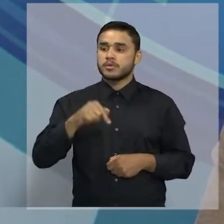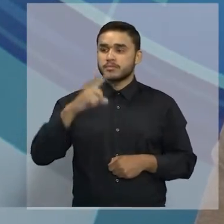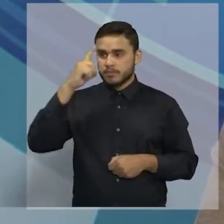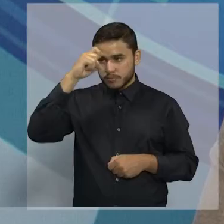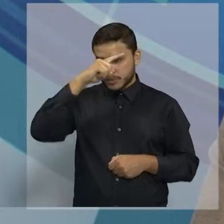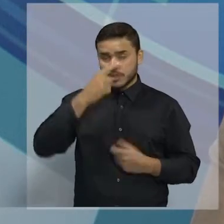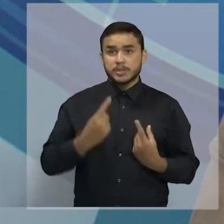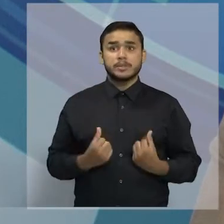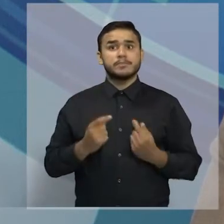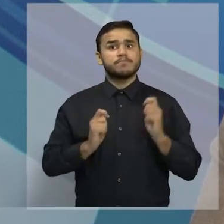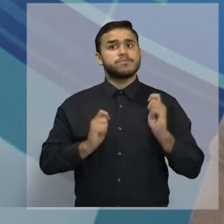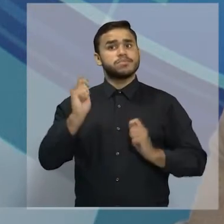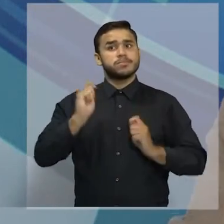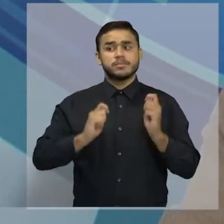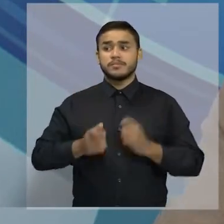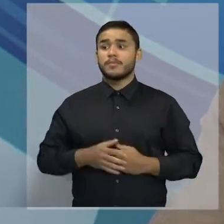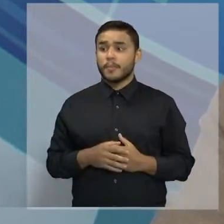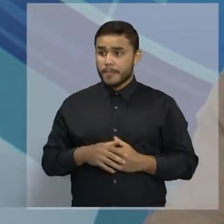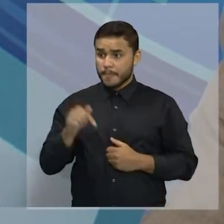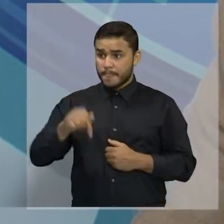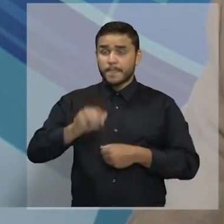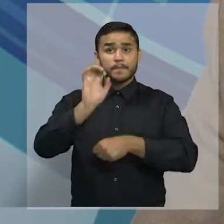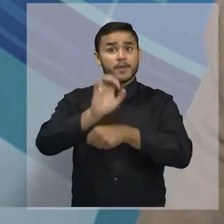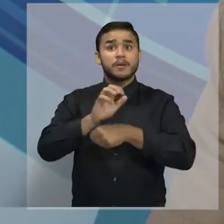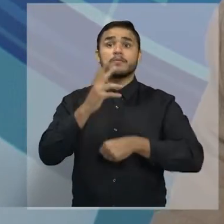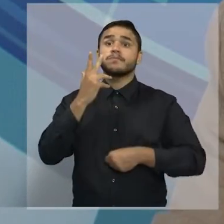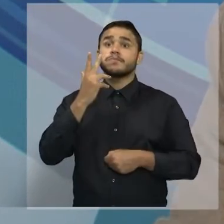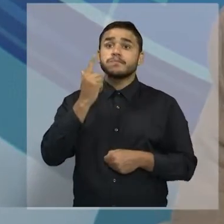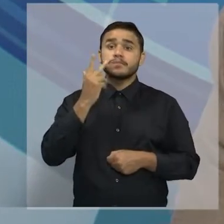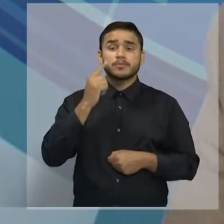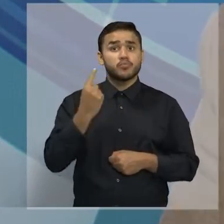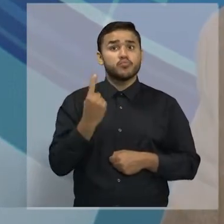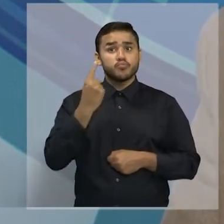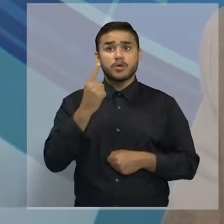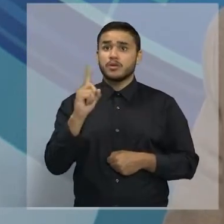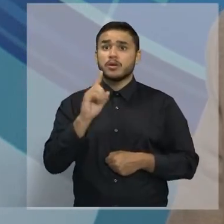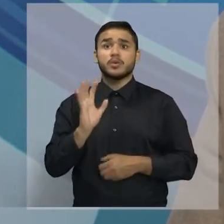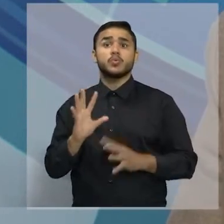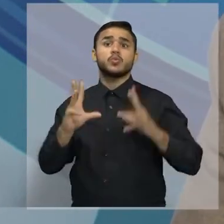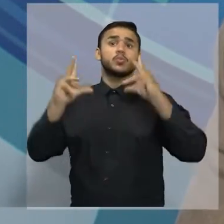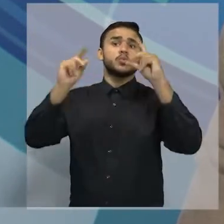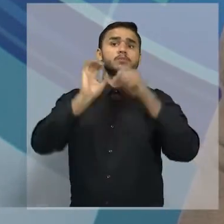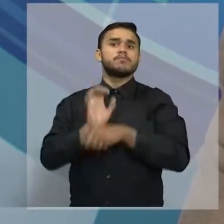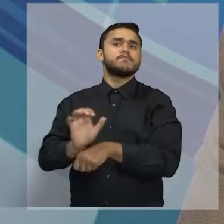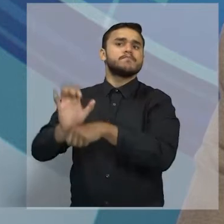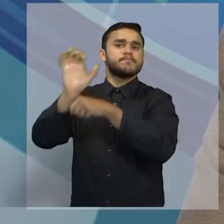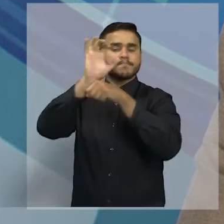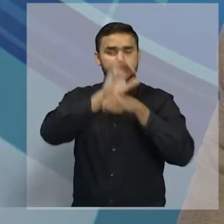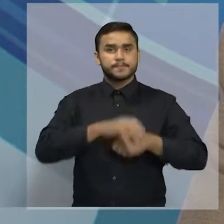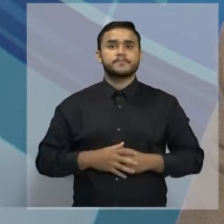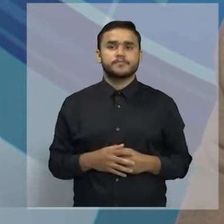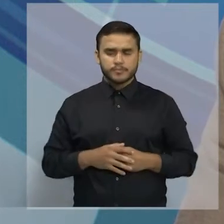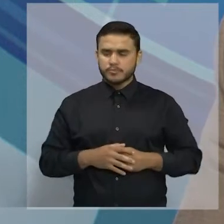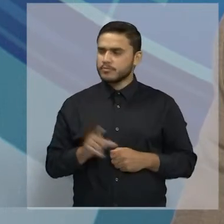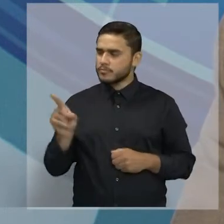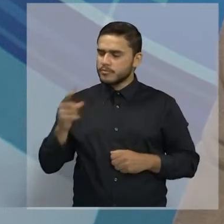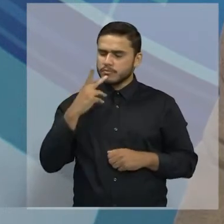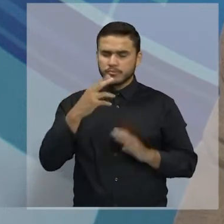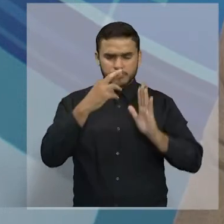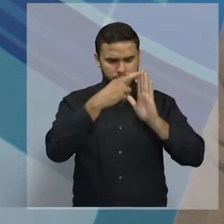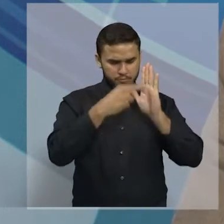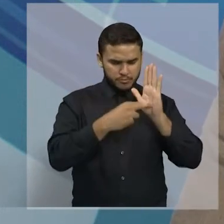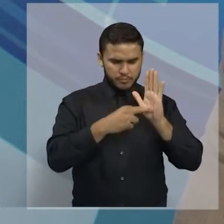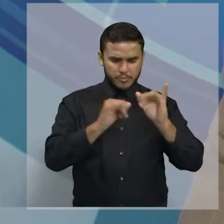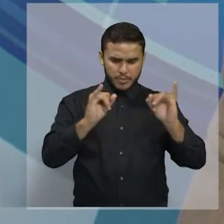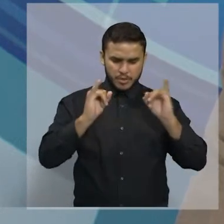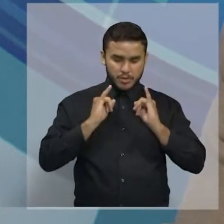financeira muito difícil. Isso não é só o Estado do Ceará, é todo o Estado brasileiro. Por isso que nessa discussão da reforma da Previdência, os